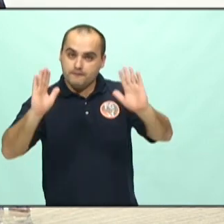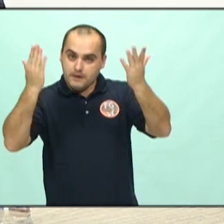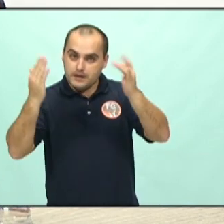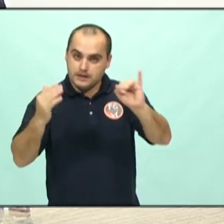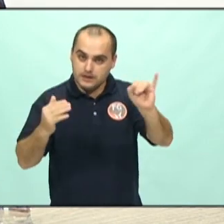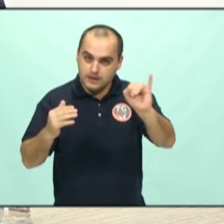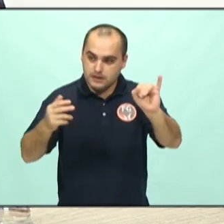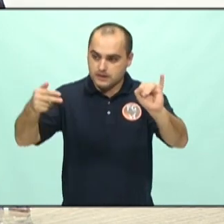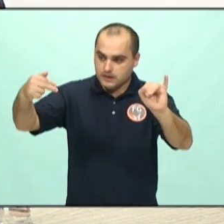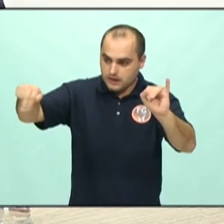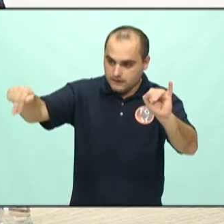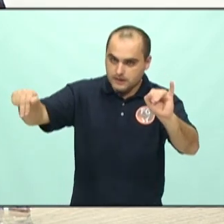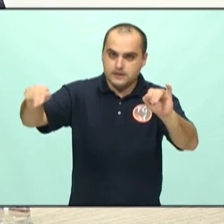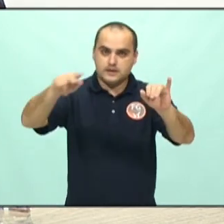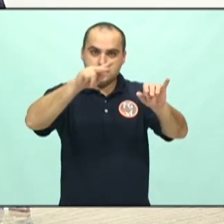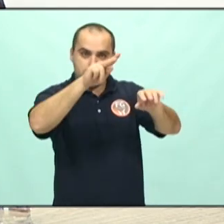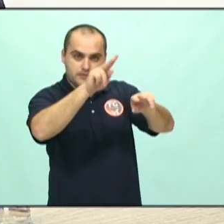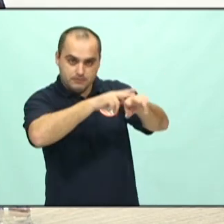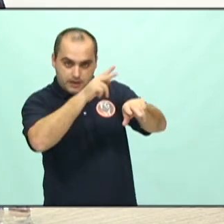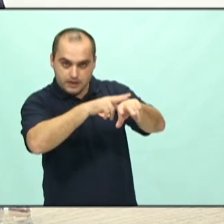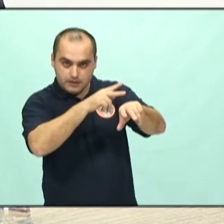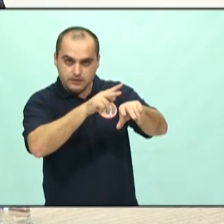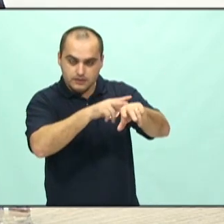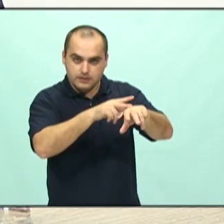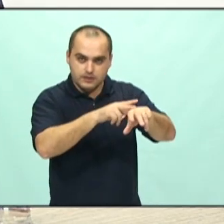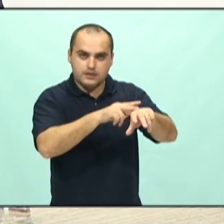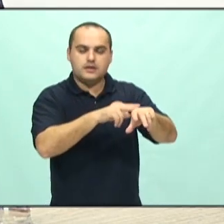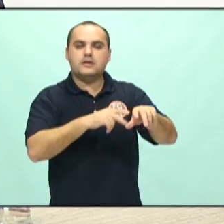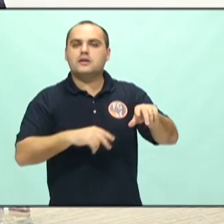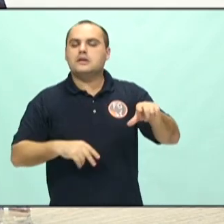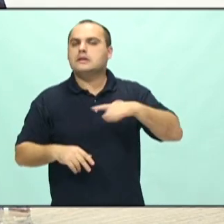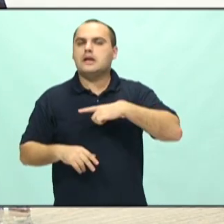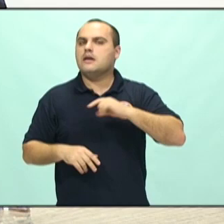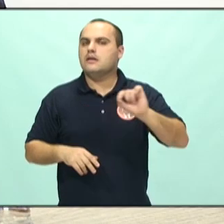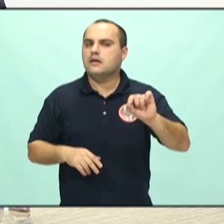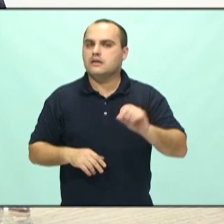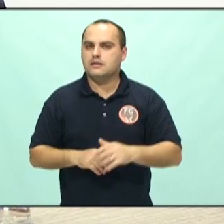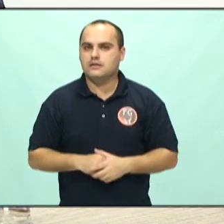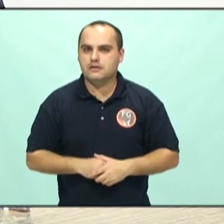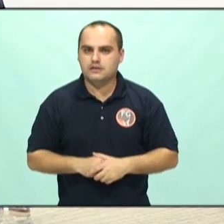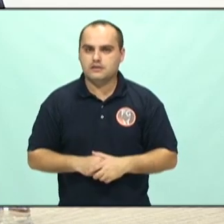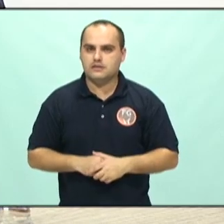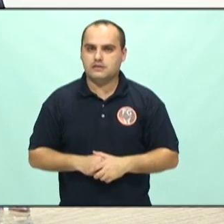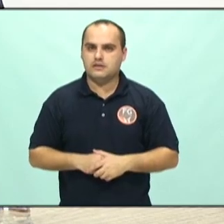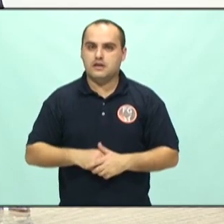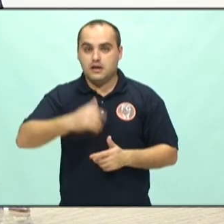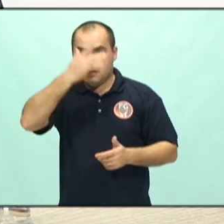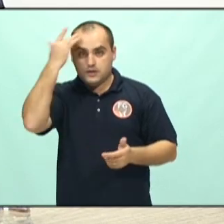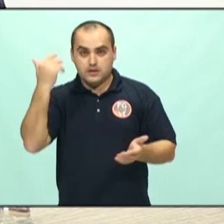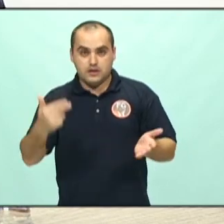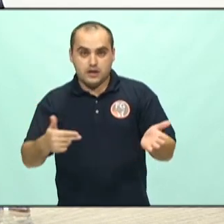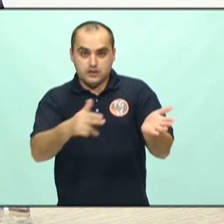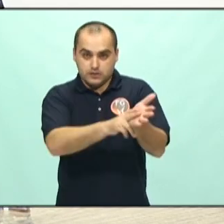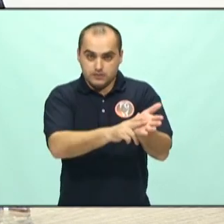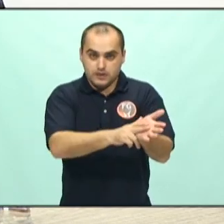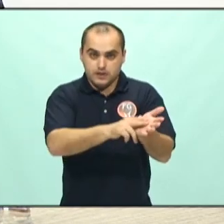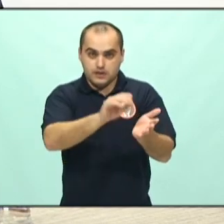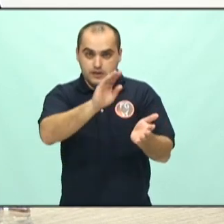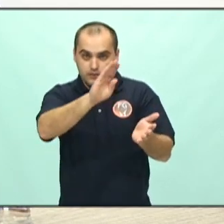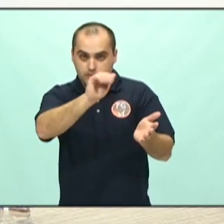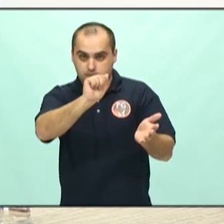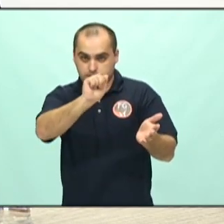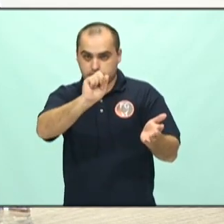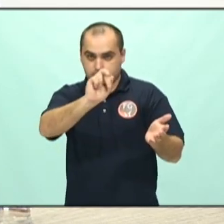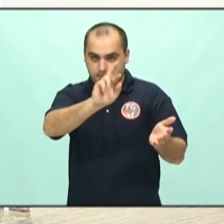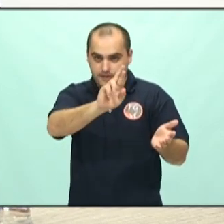de Navegantes e de Penha, né, que inclui Penha e Balneário Pissarras, quem vai assumir o bar da festa é a AMA, né, a